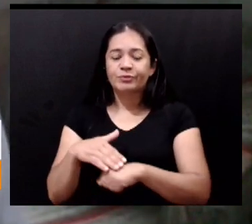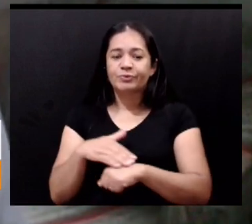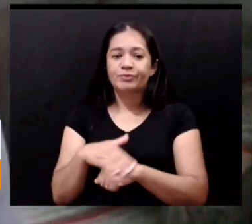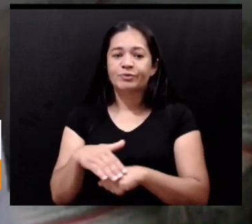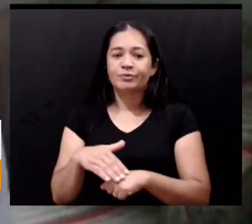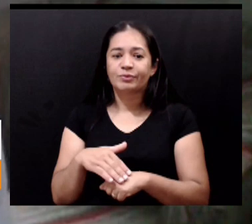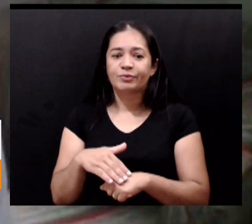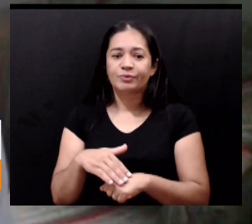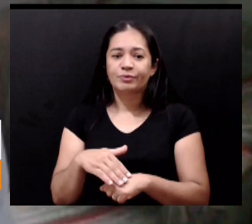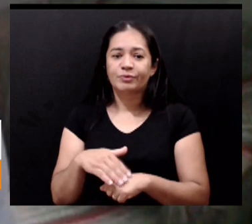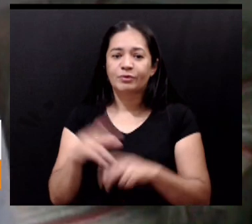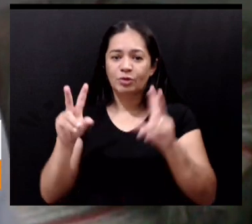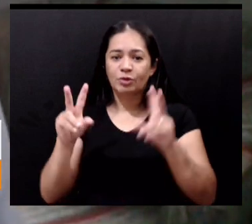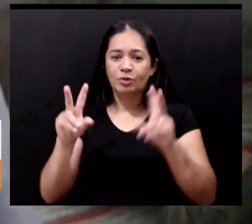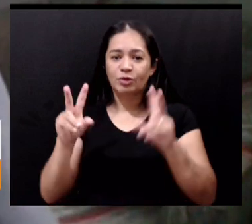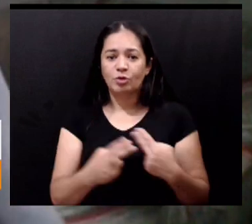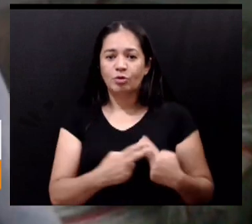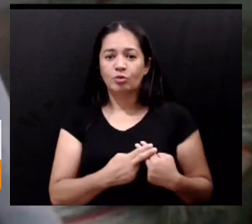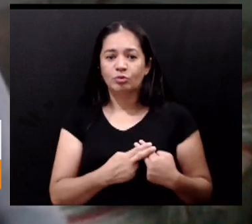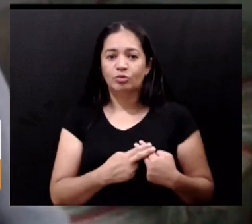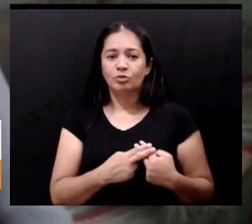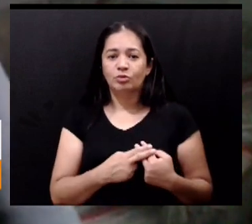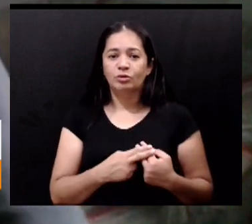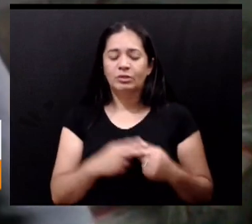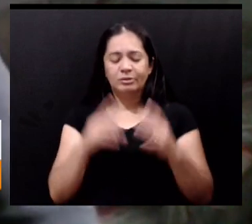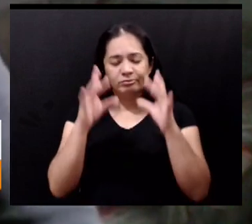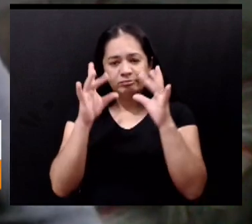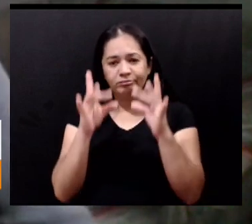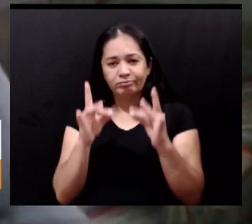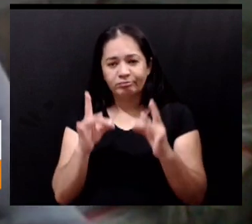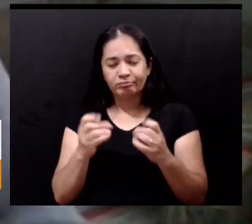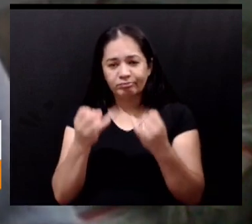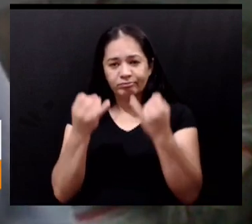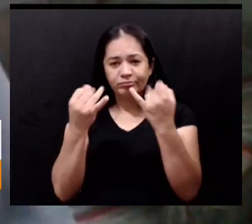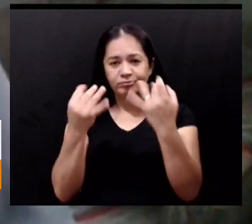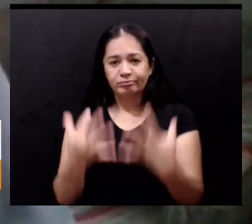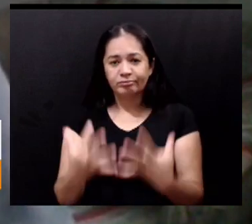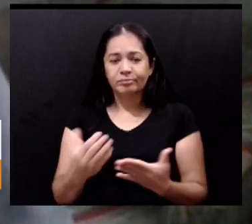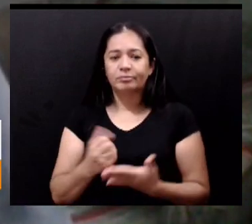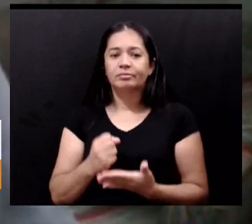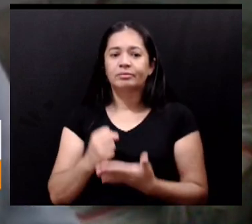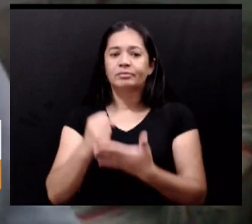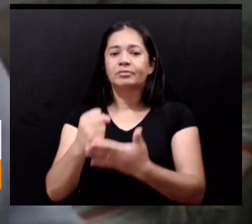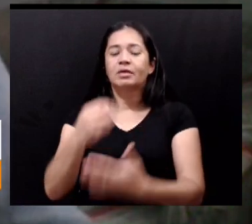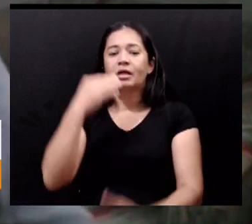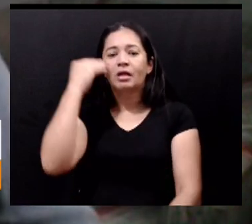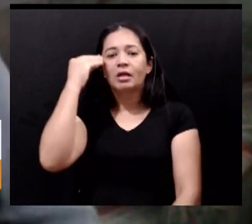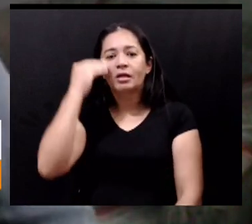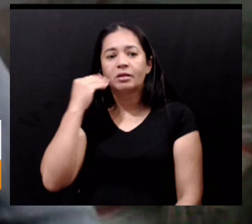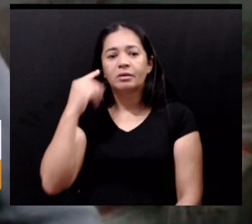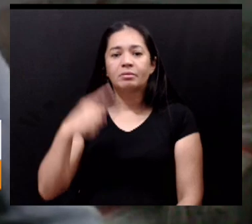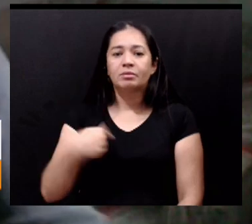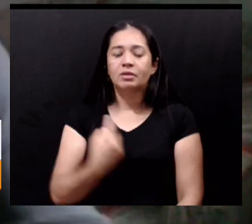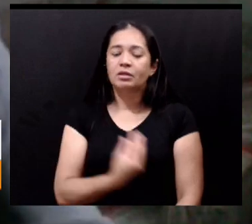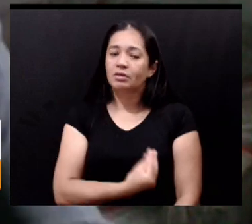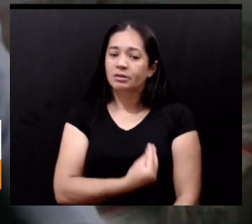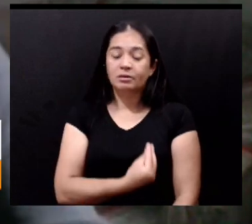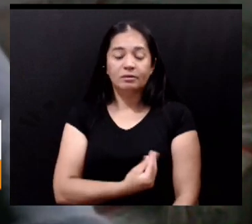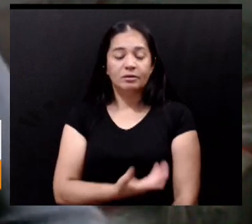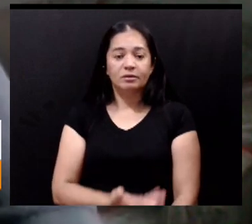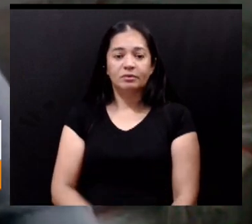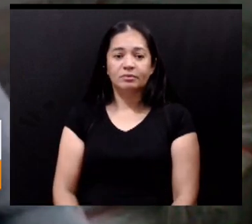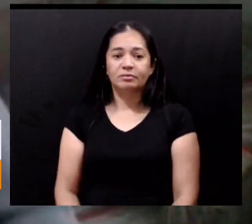vão desmistificando esse tema e trazendo essa experiência para a nossa vida. E aí a gente